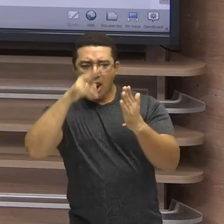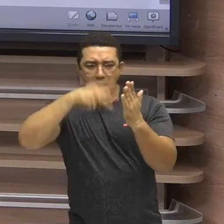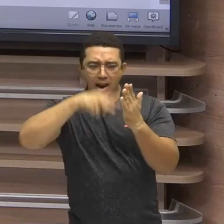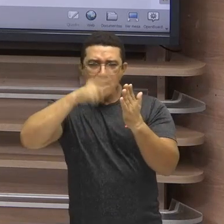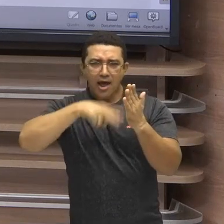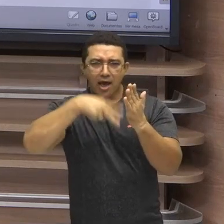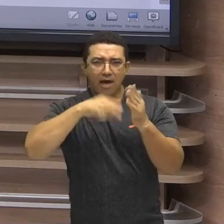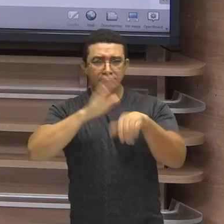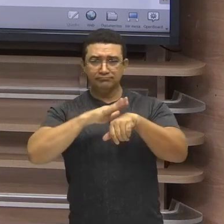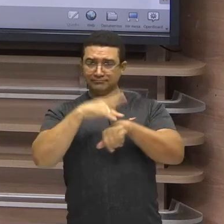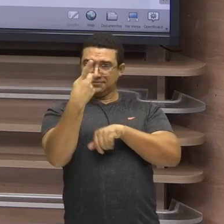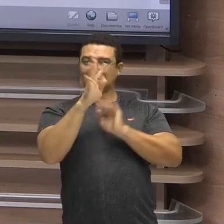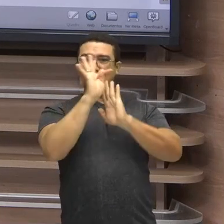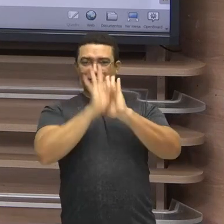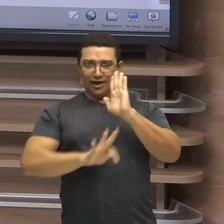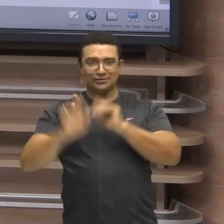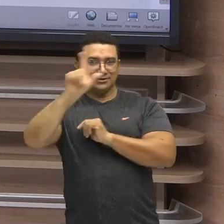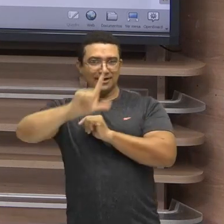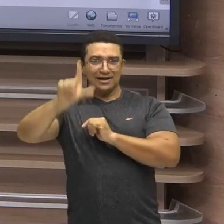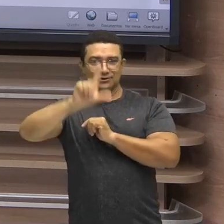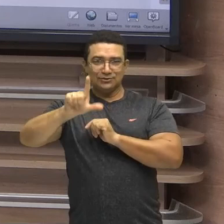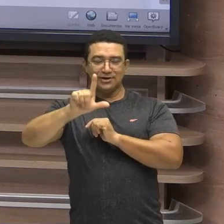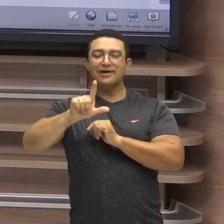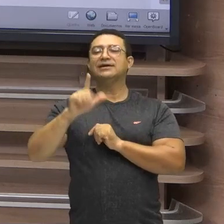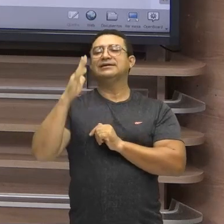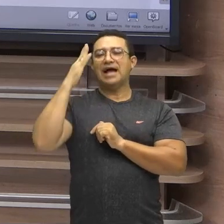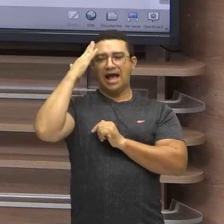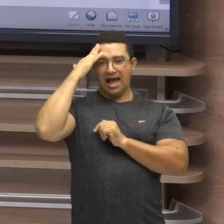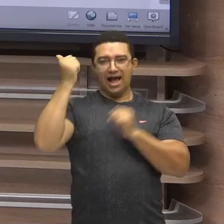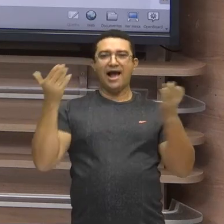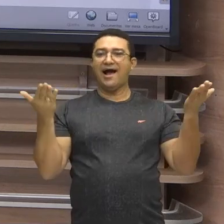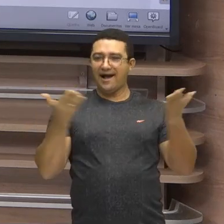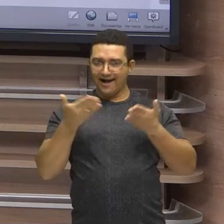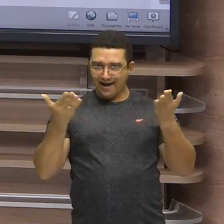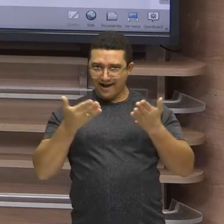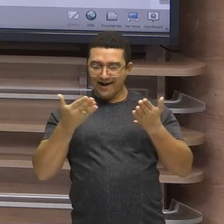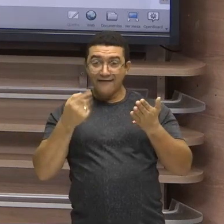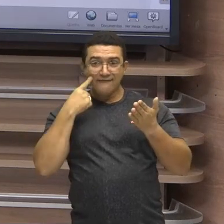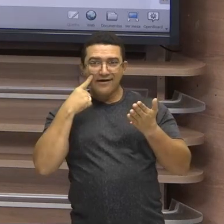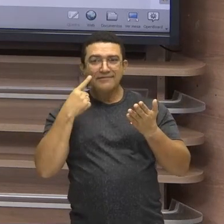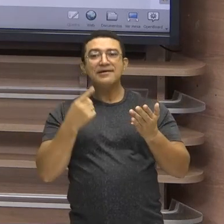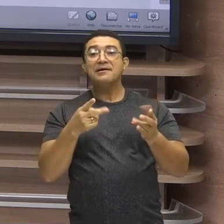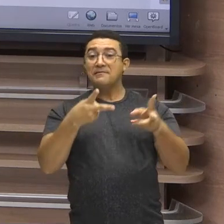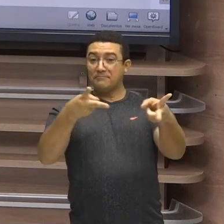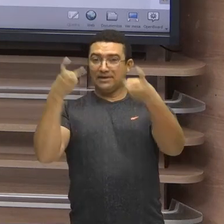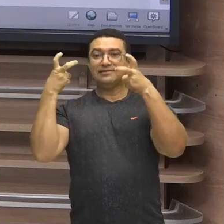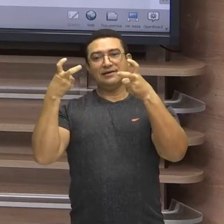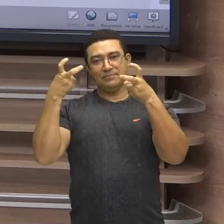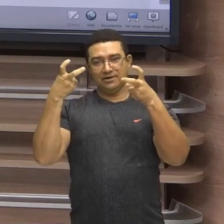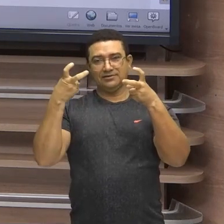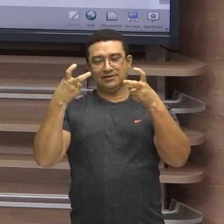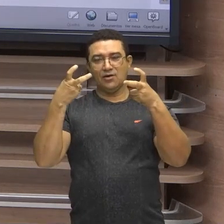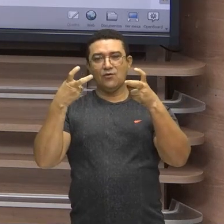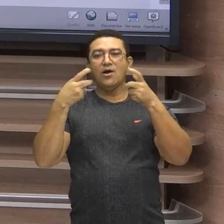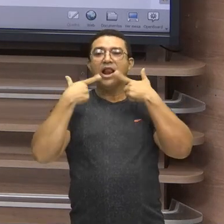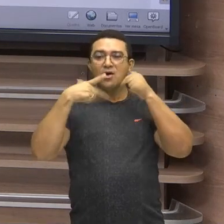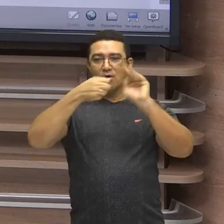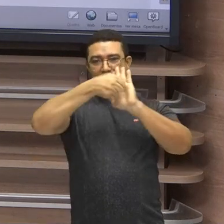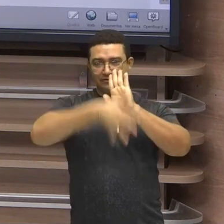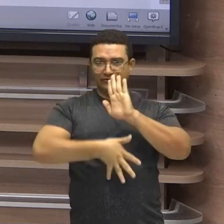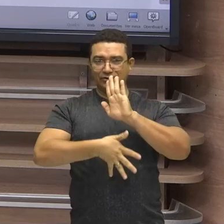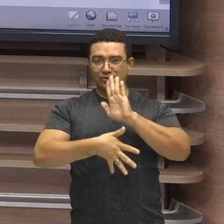nos seus textos literários, com certeza você vai identificar, né, principalmente